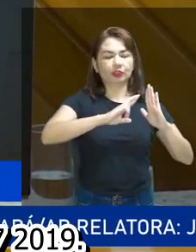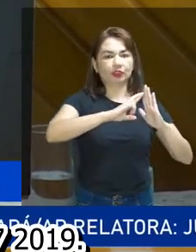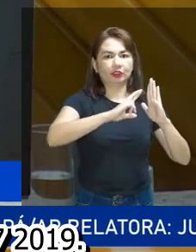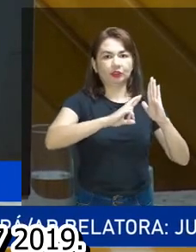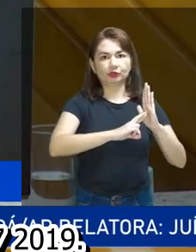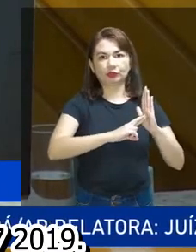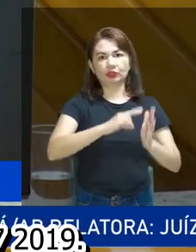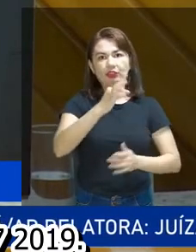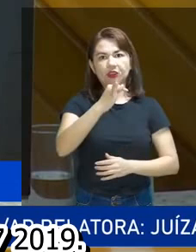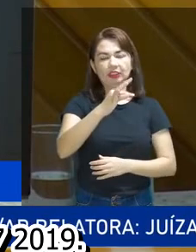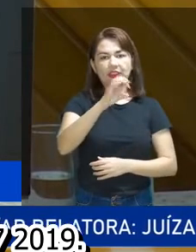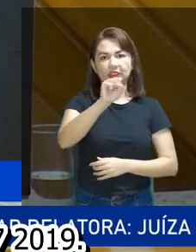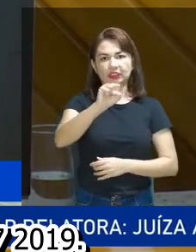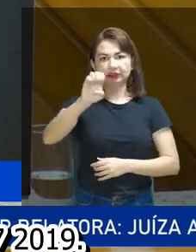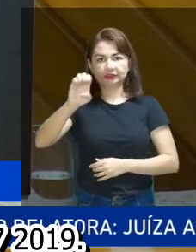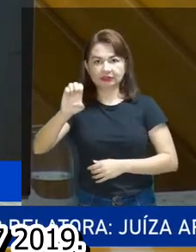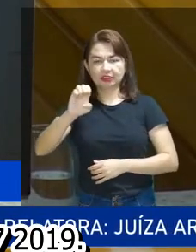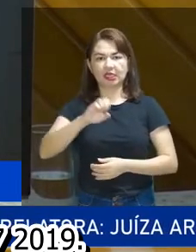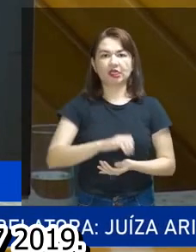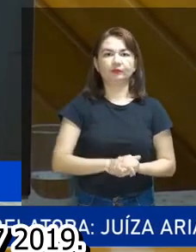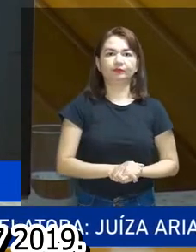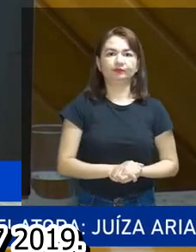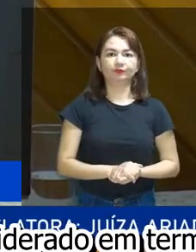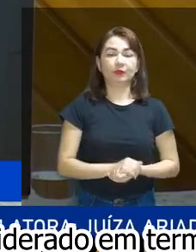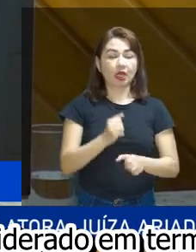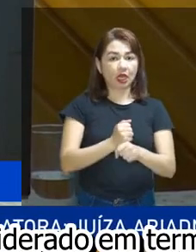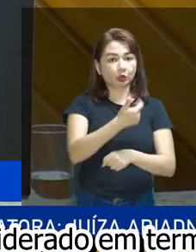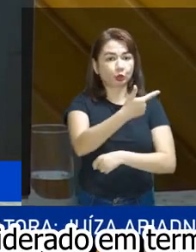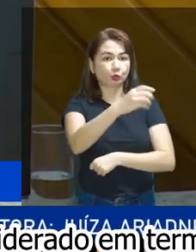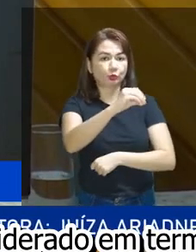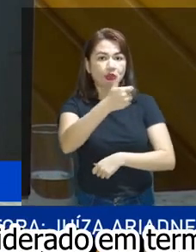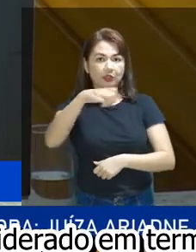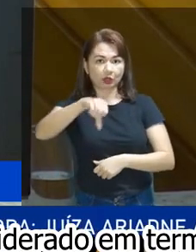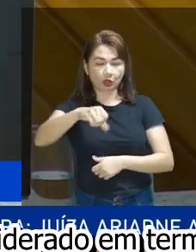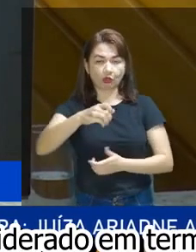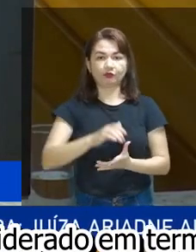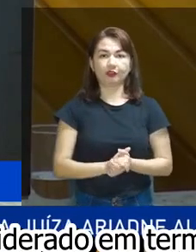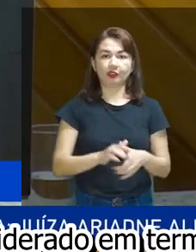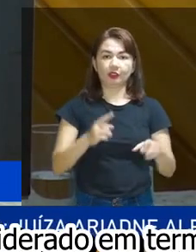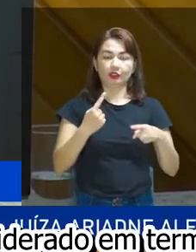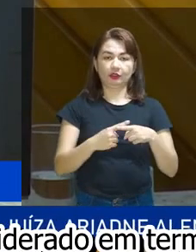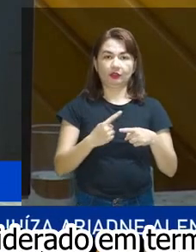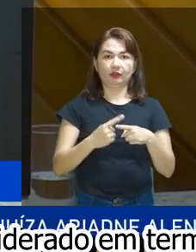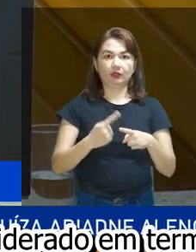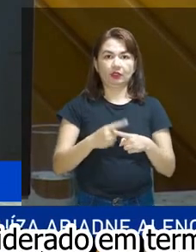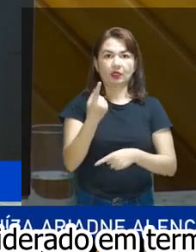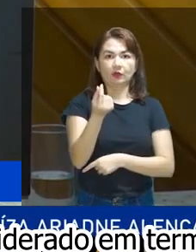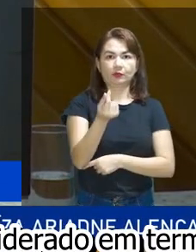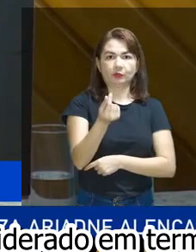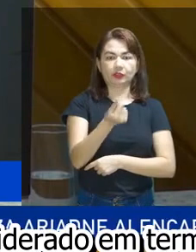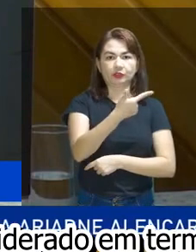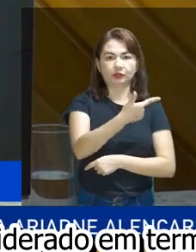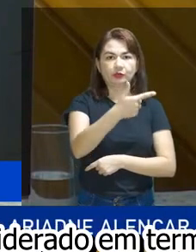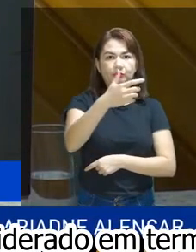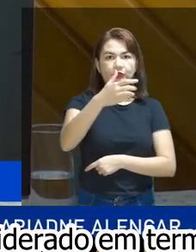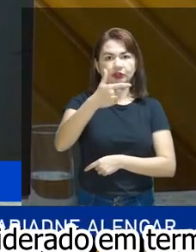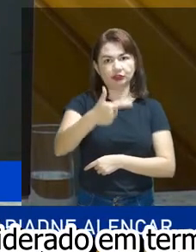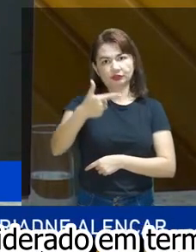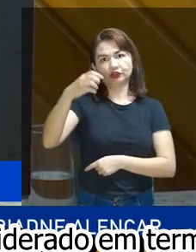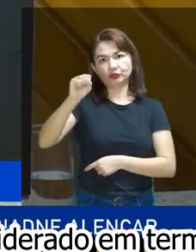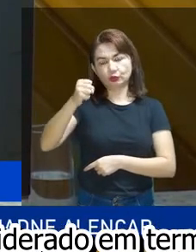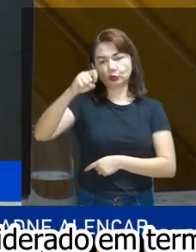TSE 23.607, de 2019. Pontuou que, ao considerar que o valor de R$